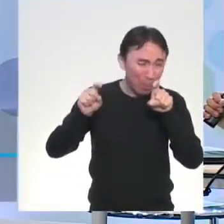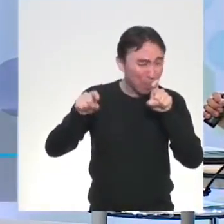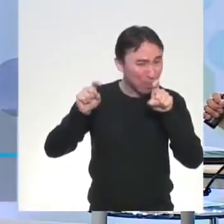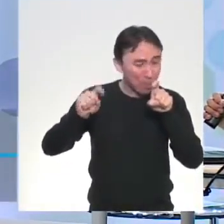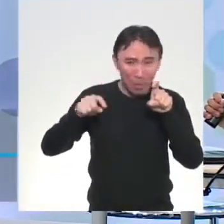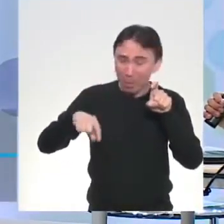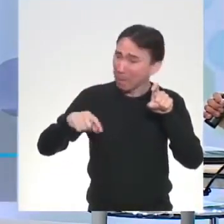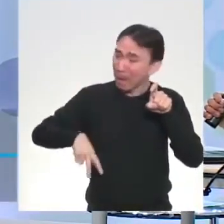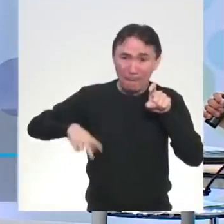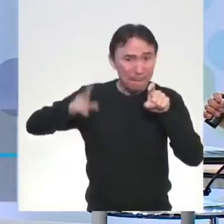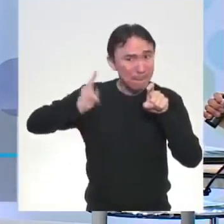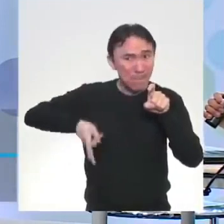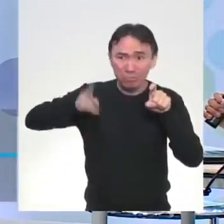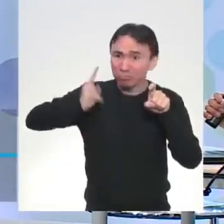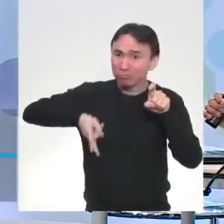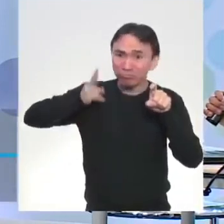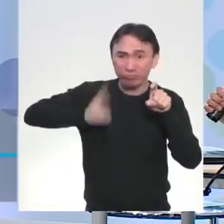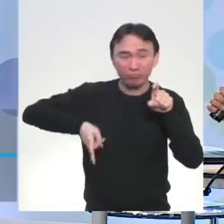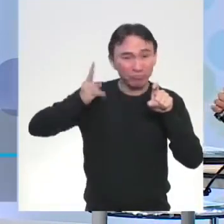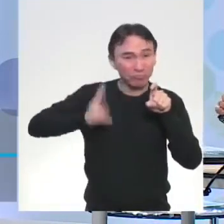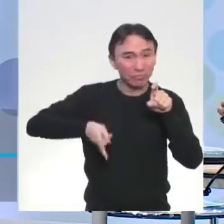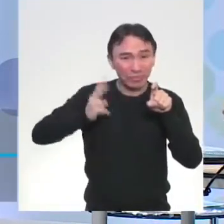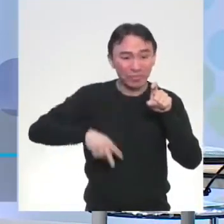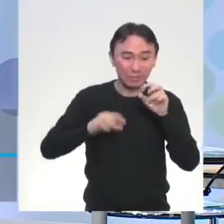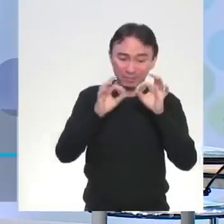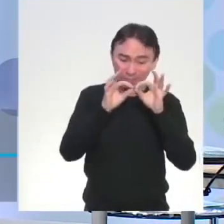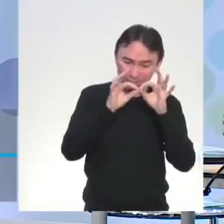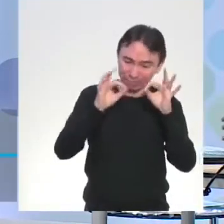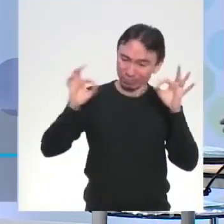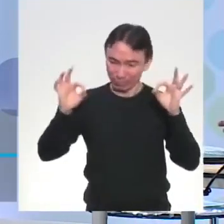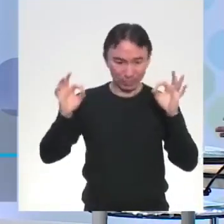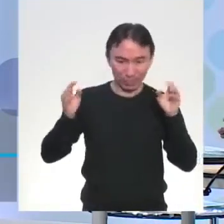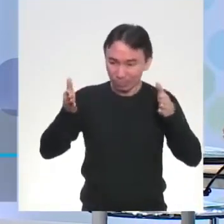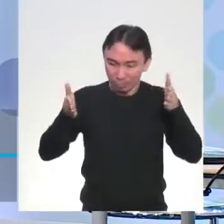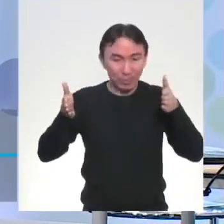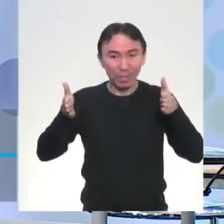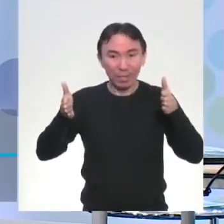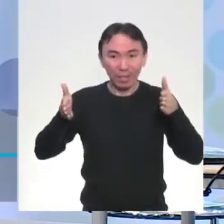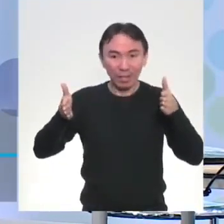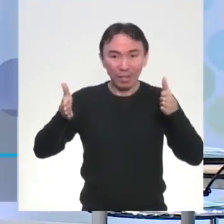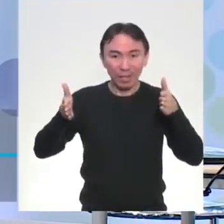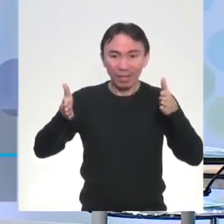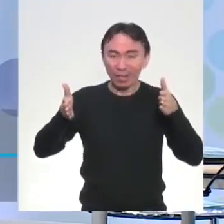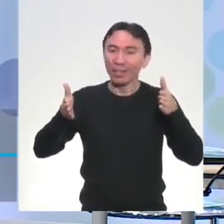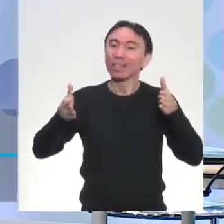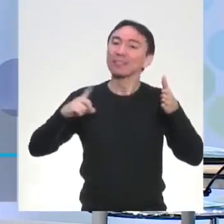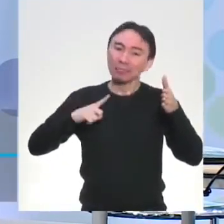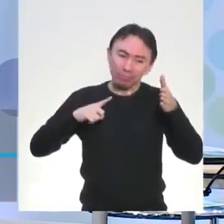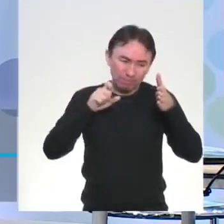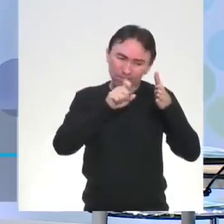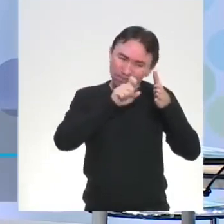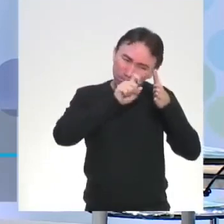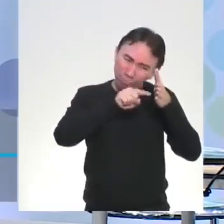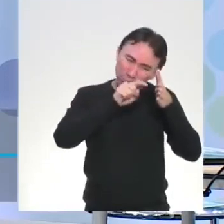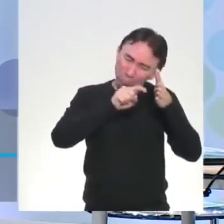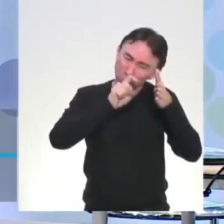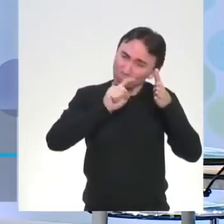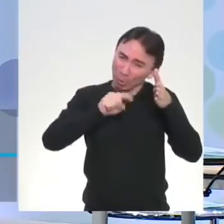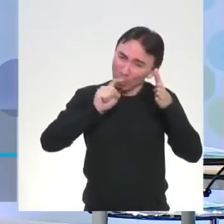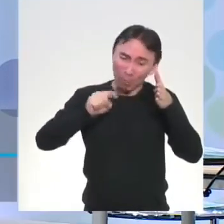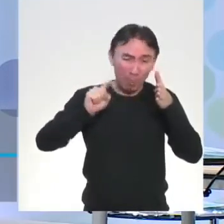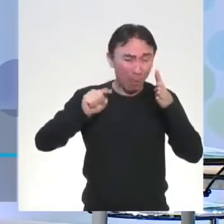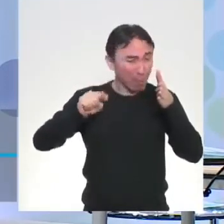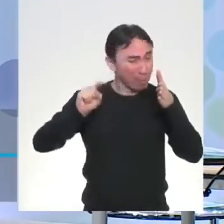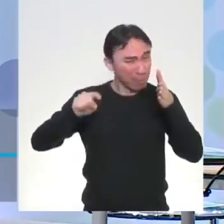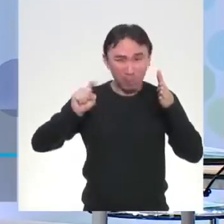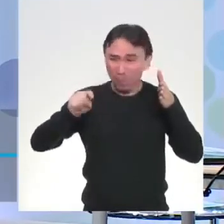infinito em relação aos pontos, tá? Porque entre um ponto e o outro, por ser um local absoluto, sempre dá para encaixar um pontinho no meio, né? Então ele